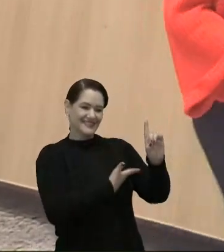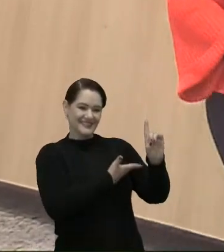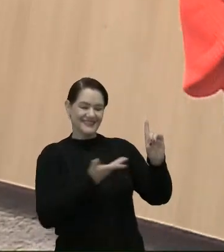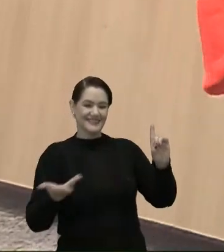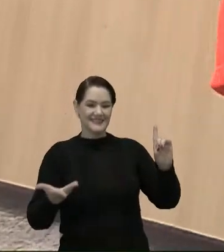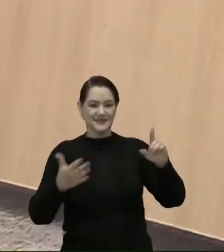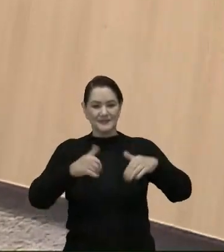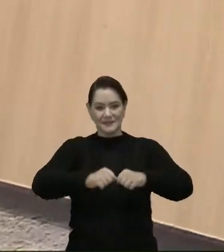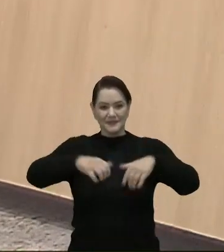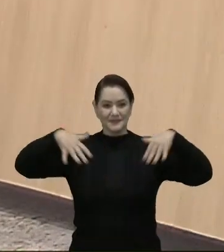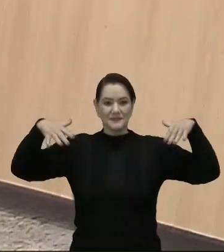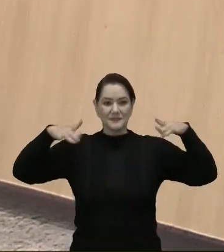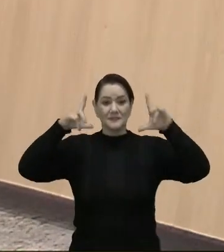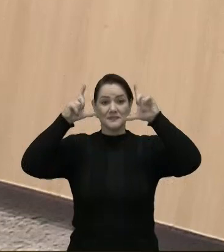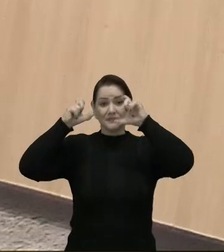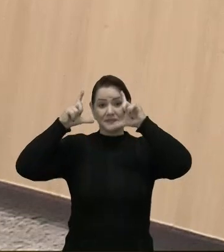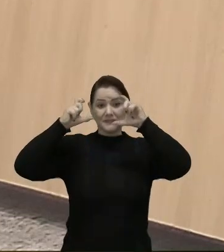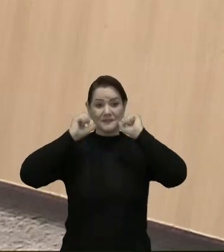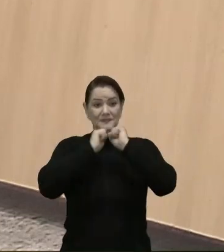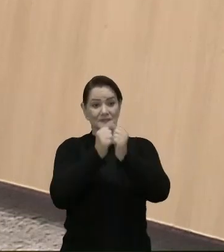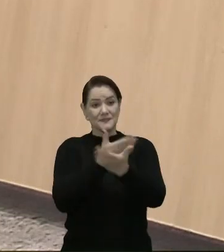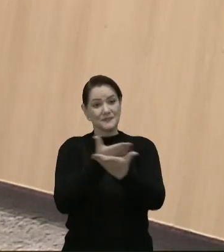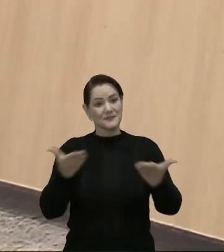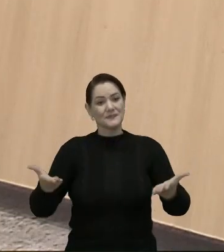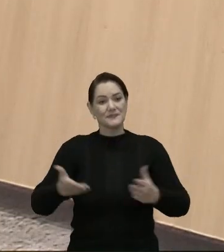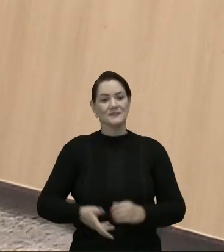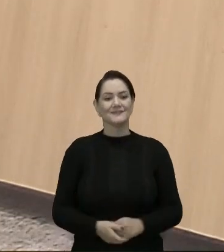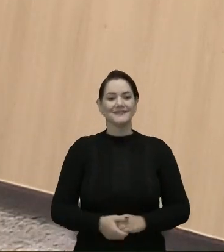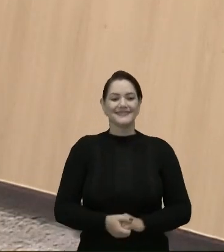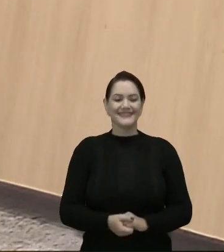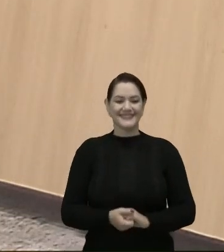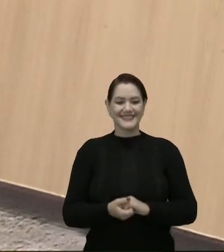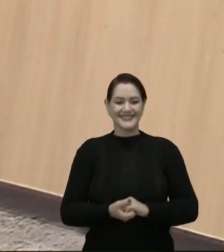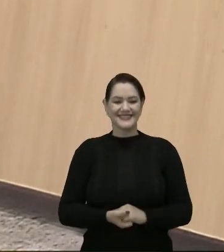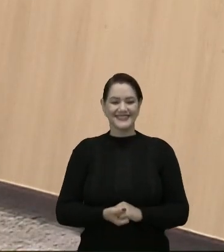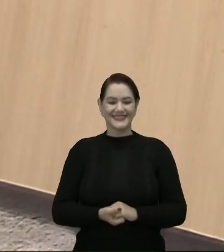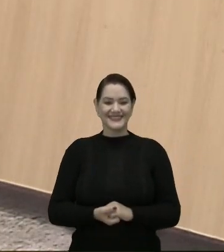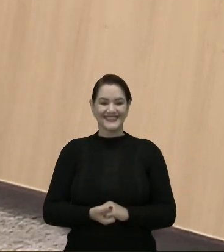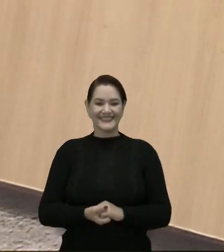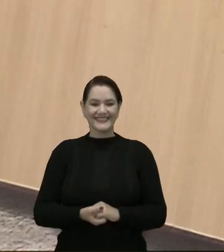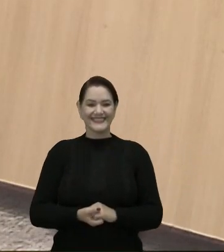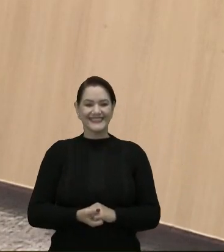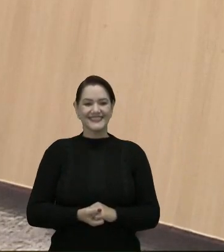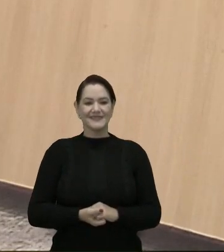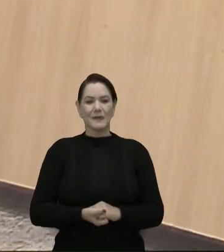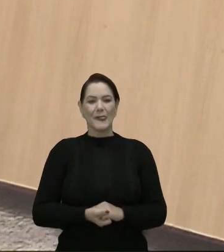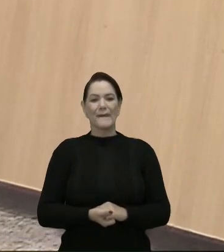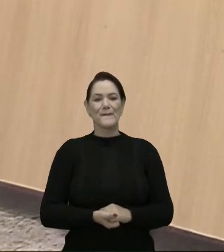plenário para fazer a foto com ela.